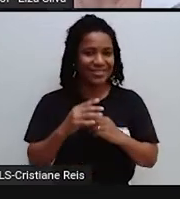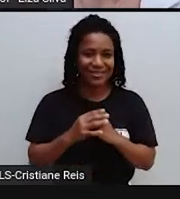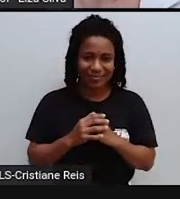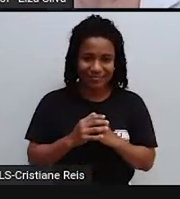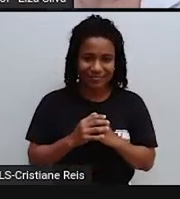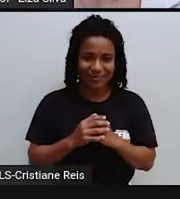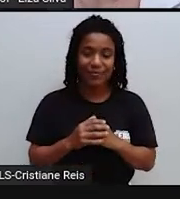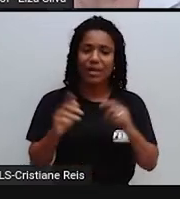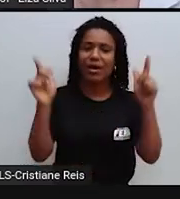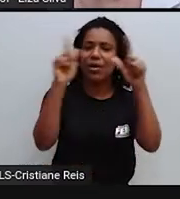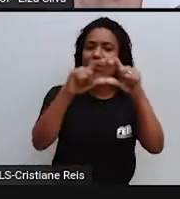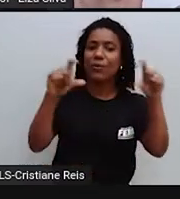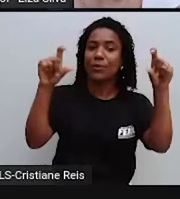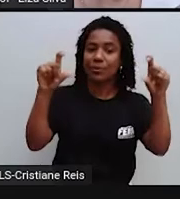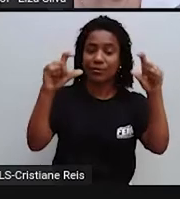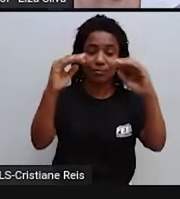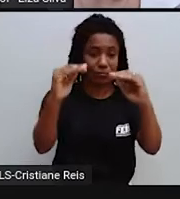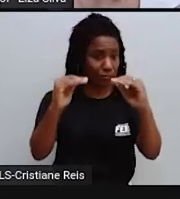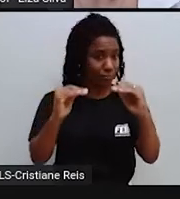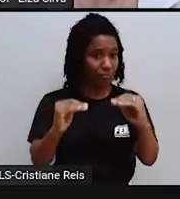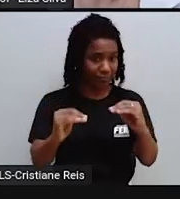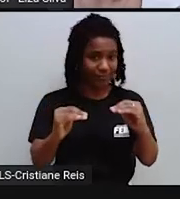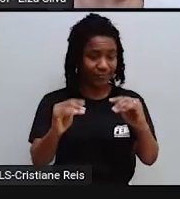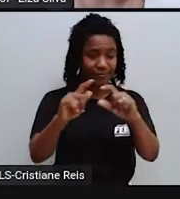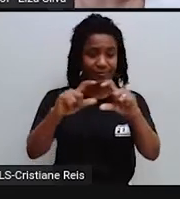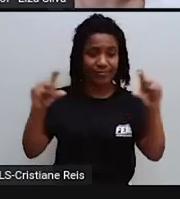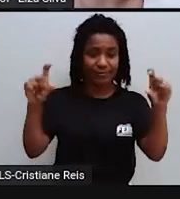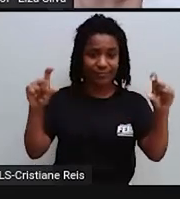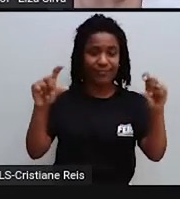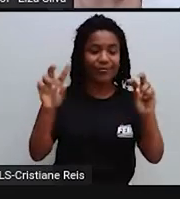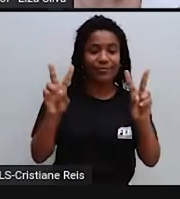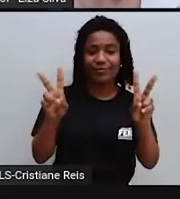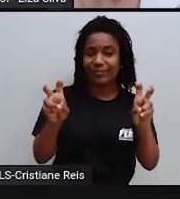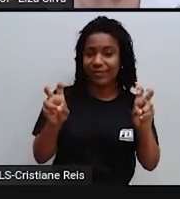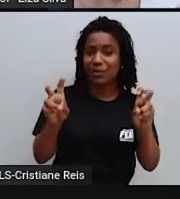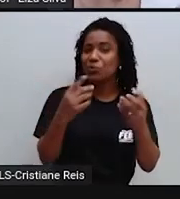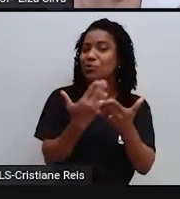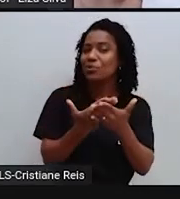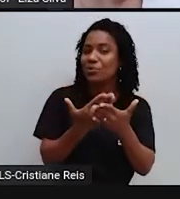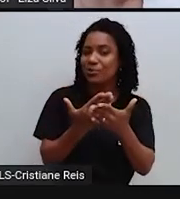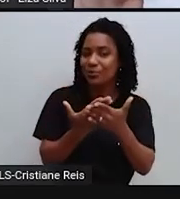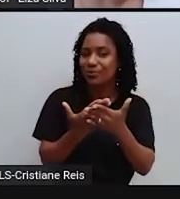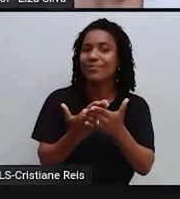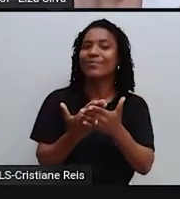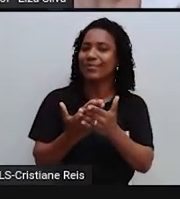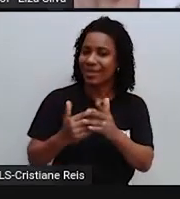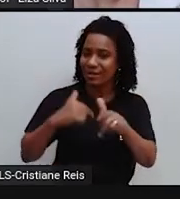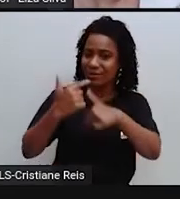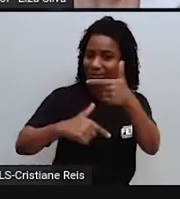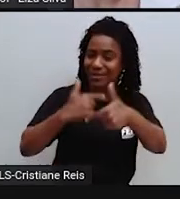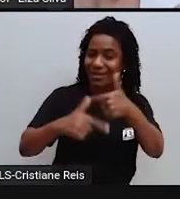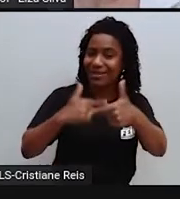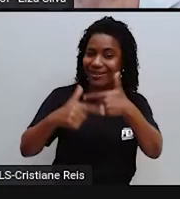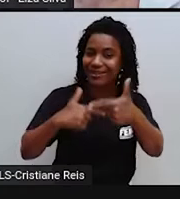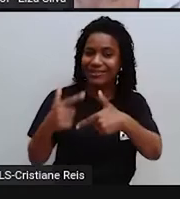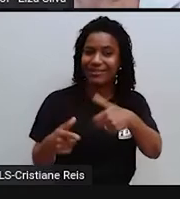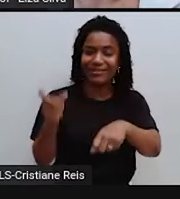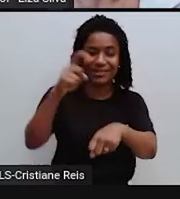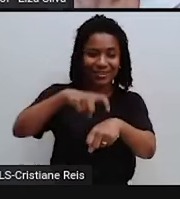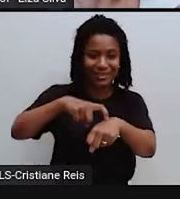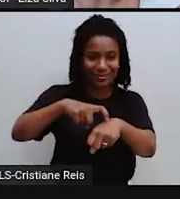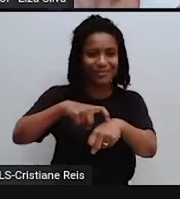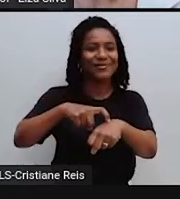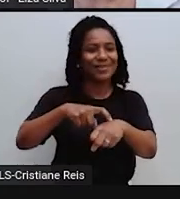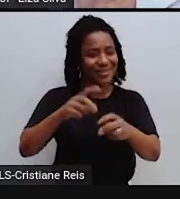theme, e o tema, coloque abaixo do cabeçalho, que nós vamos estudar hoje, actions. Ações,